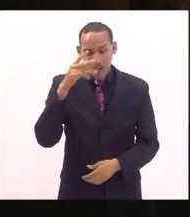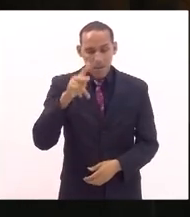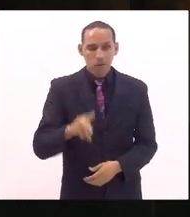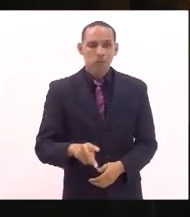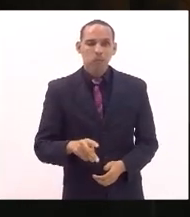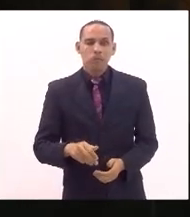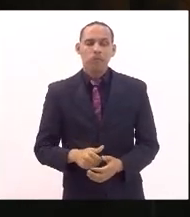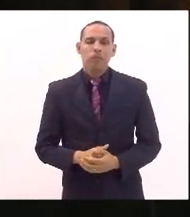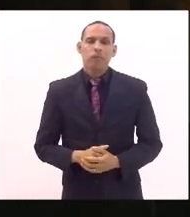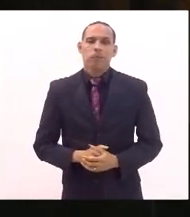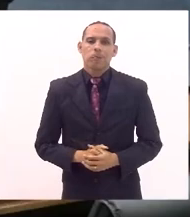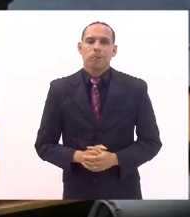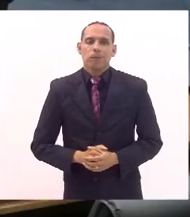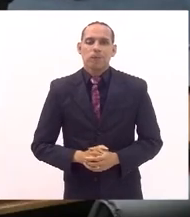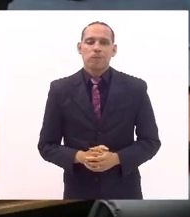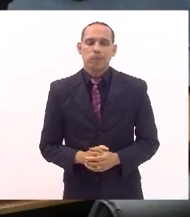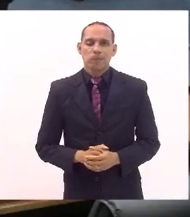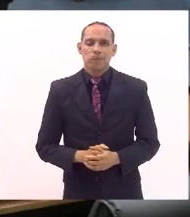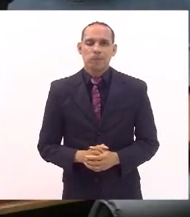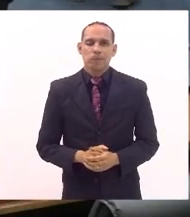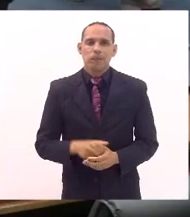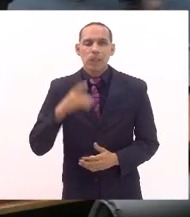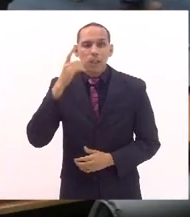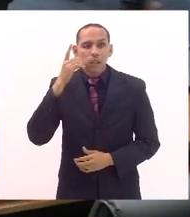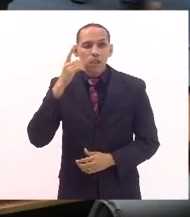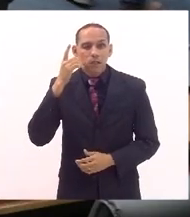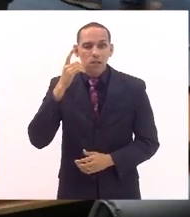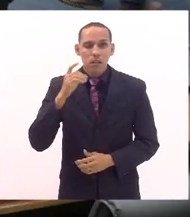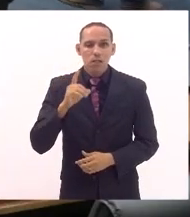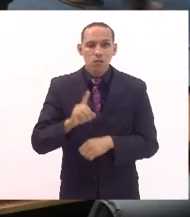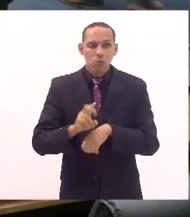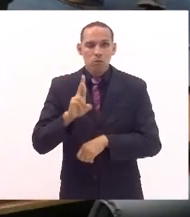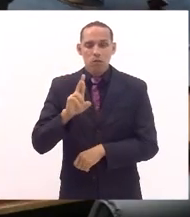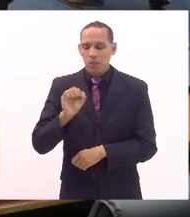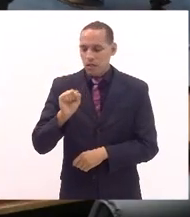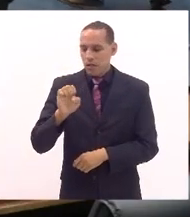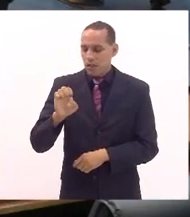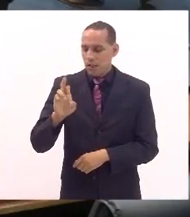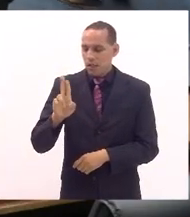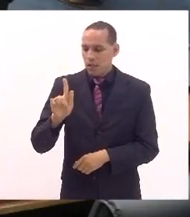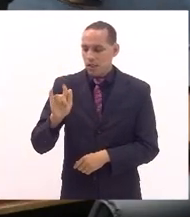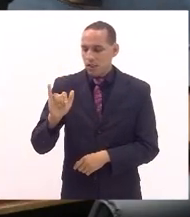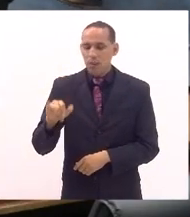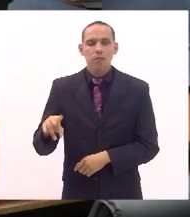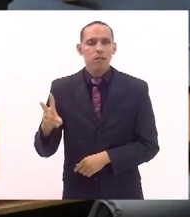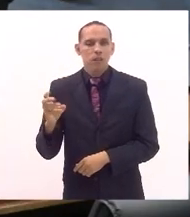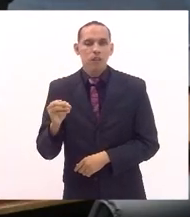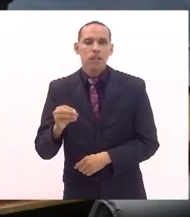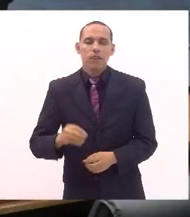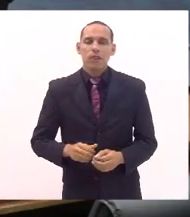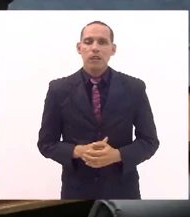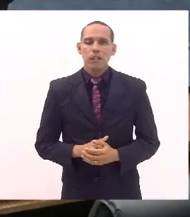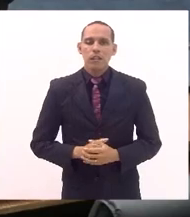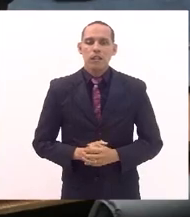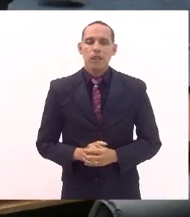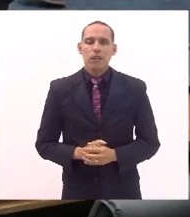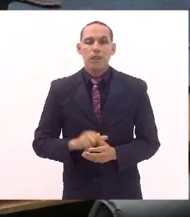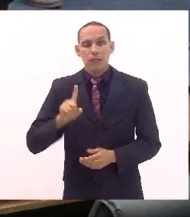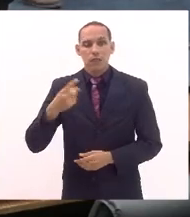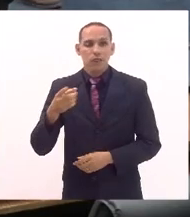obrigada senhor presidente o deputado Dr Sérgio segundo Deputado waldeck Carneiro